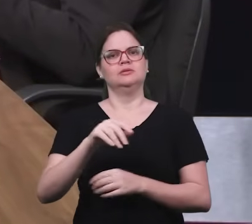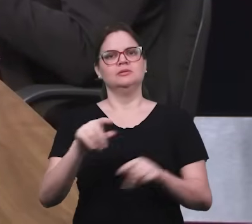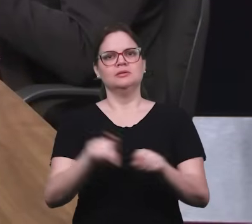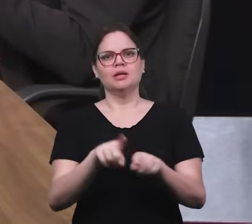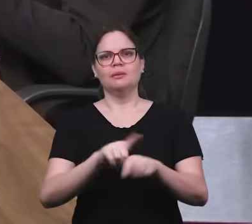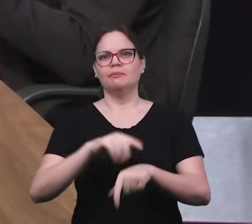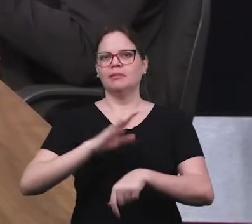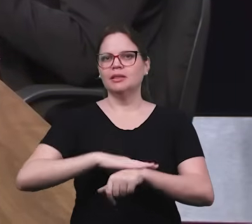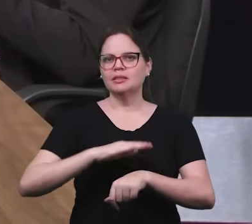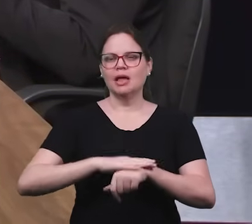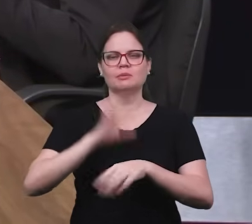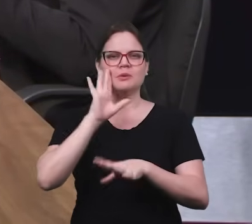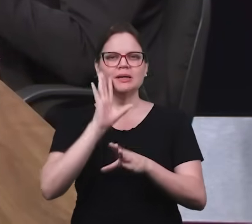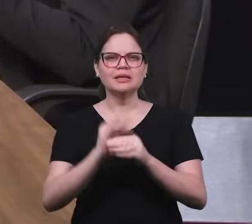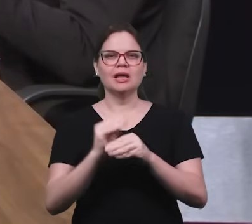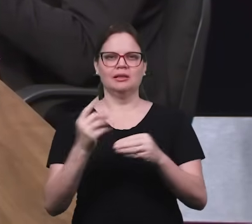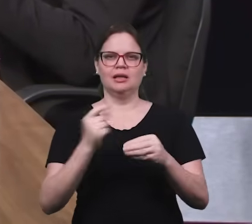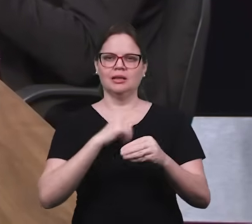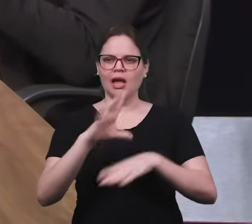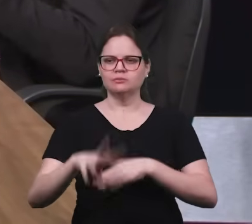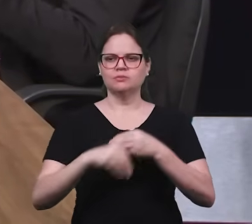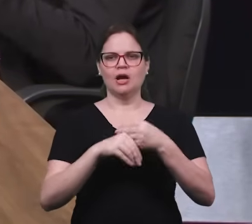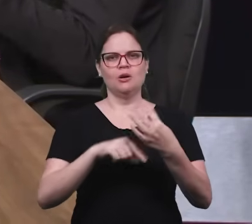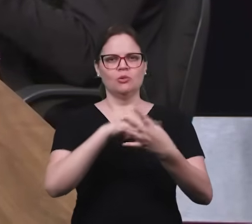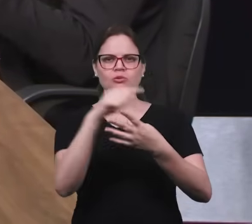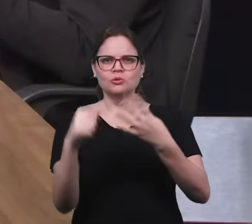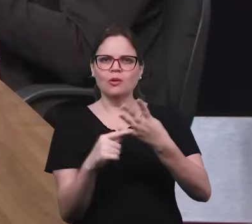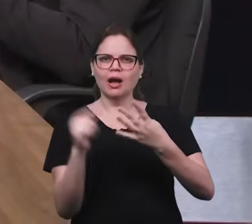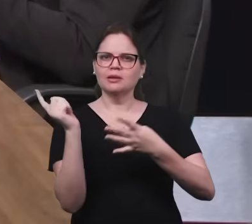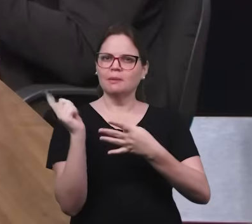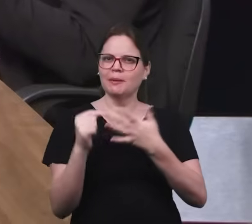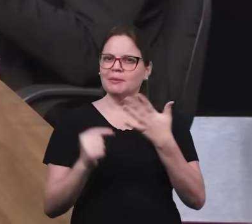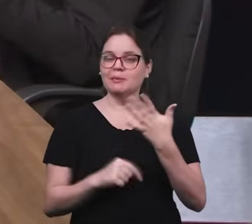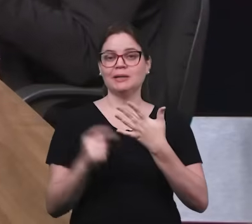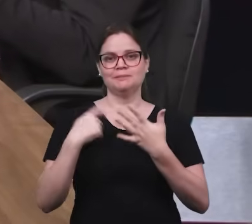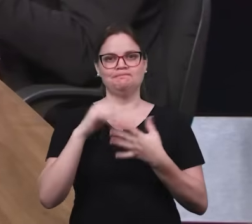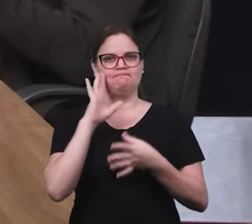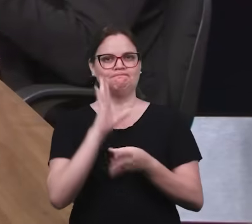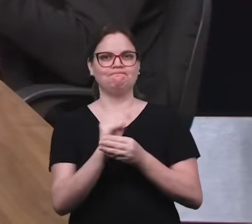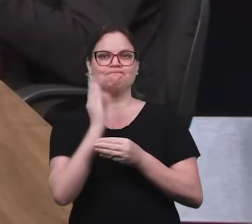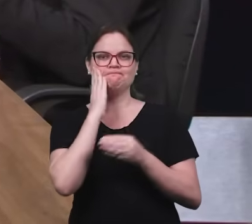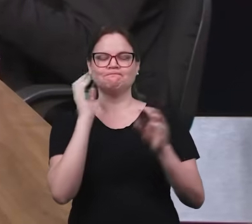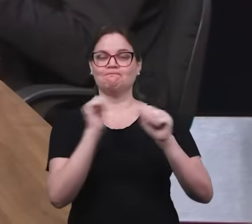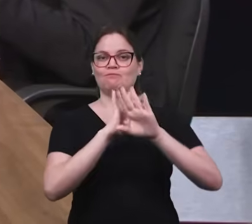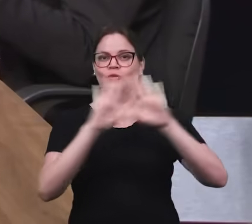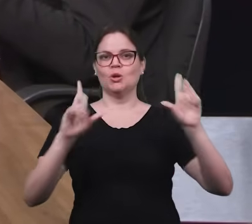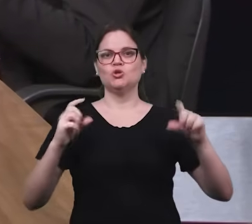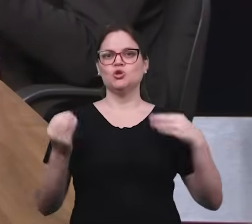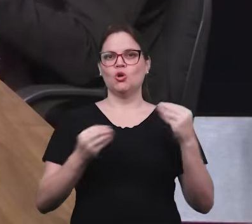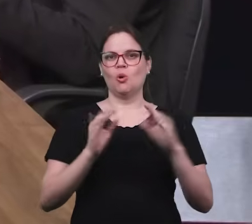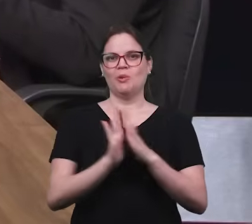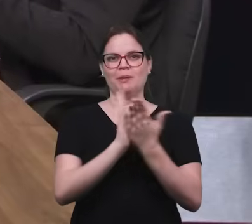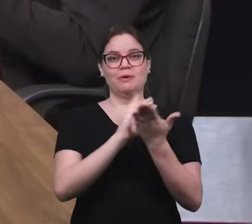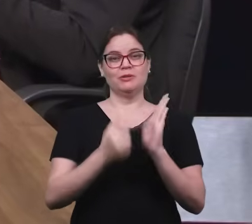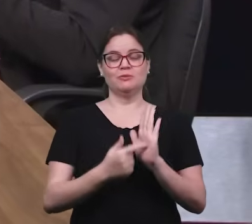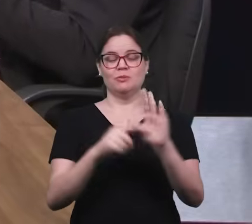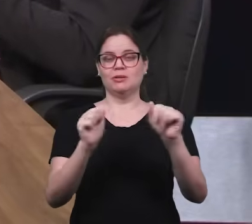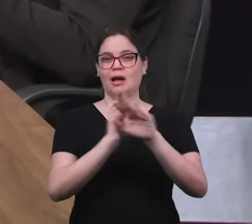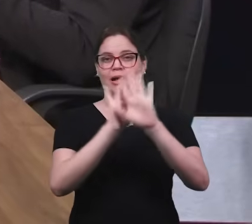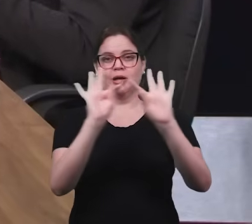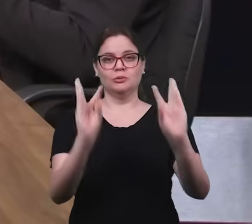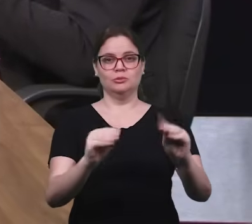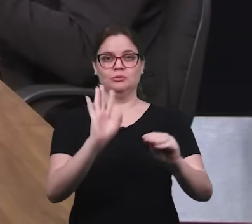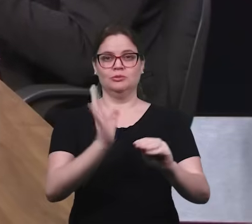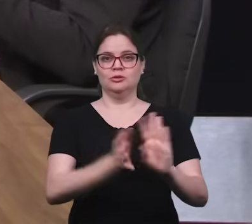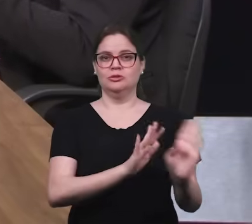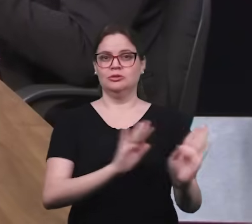dimensão, né? Também. É isso aí. É extraordinário. A gente vê a palavra de Deus que escapa, né? Essa noção humana em relação a tudo isso. O